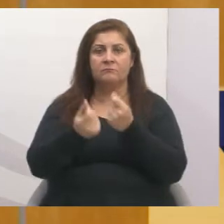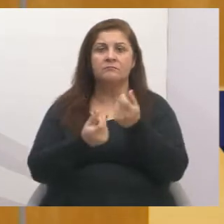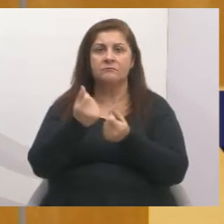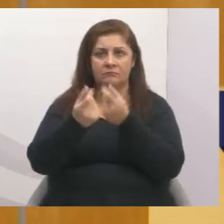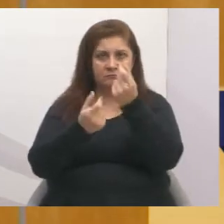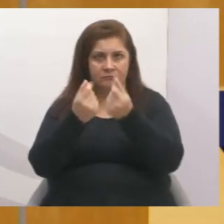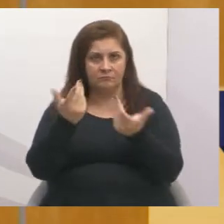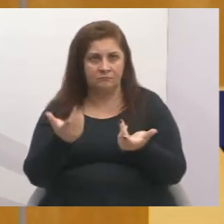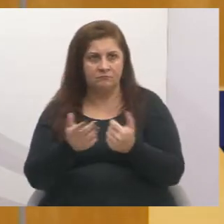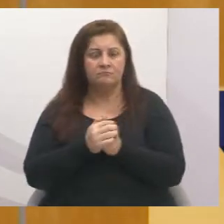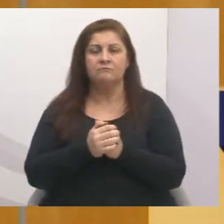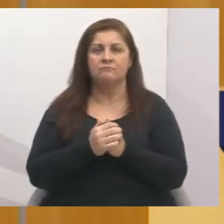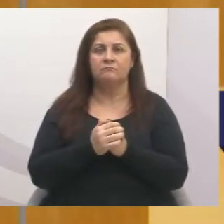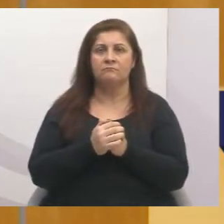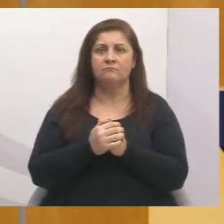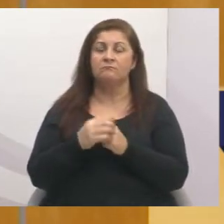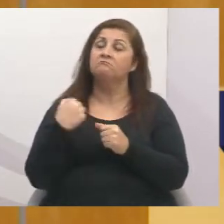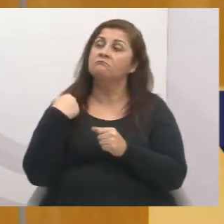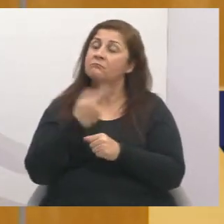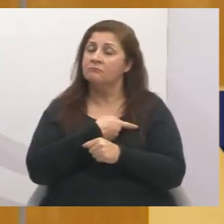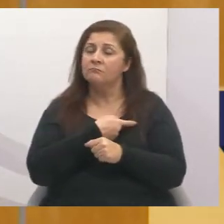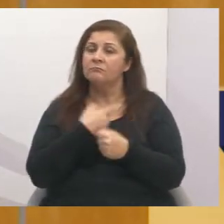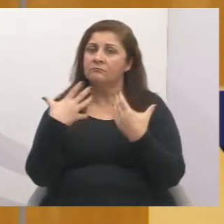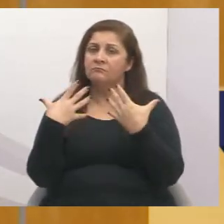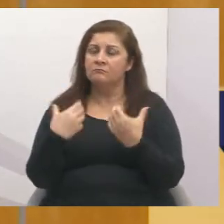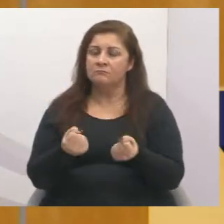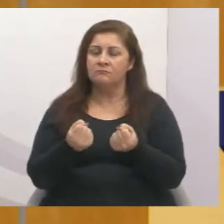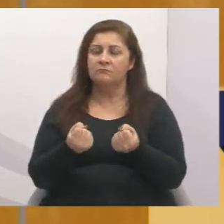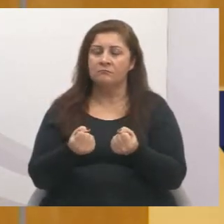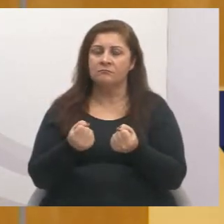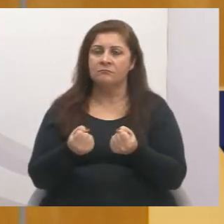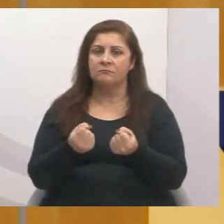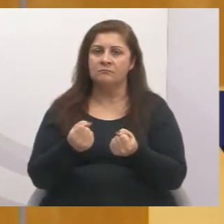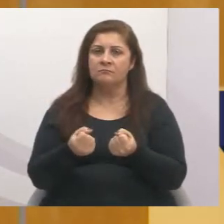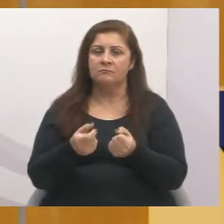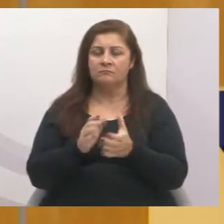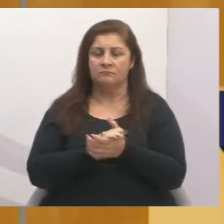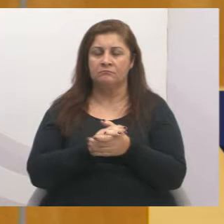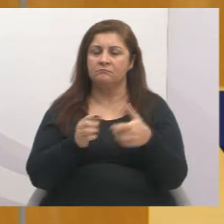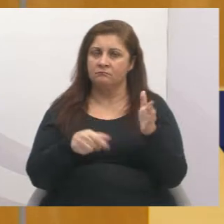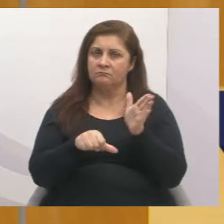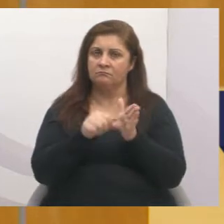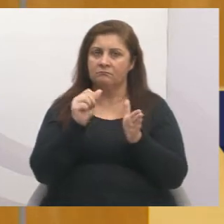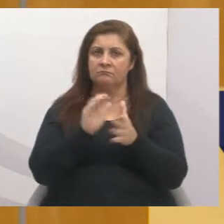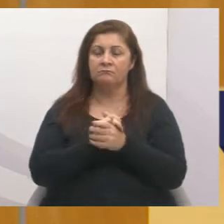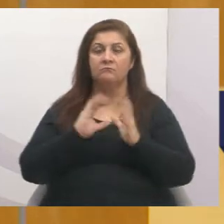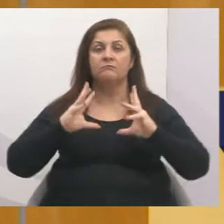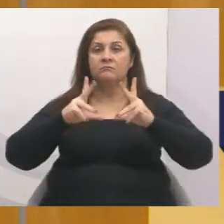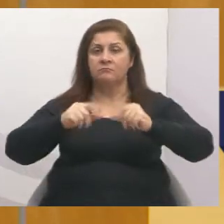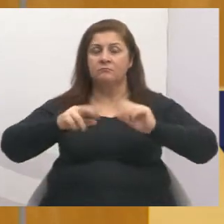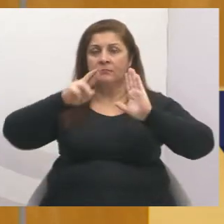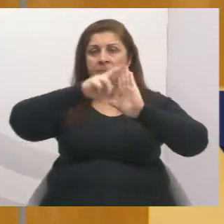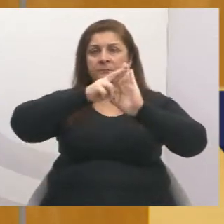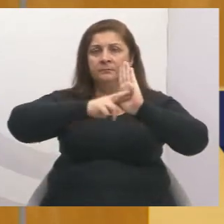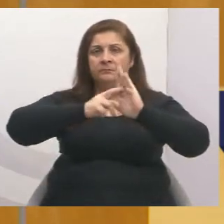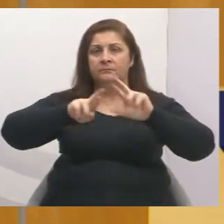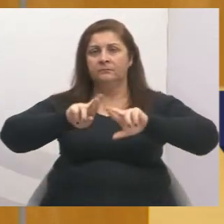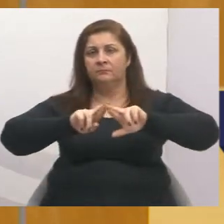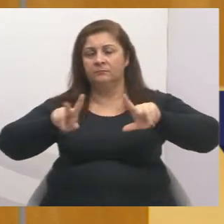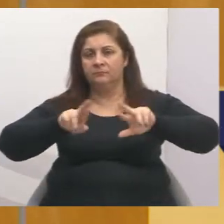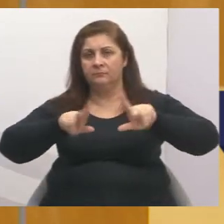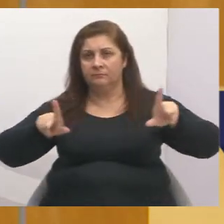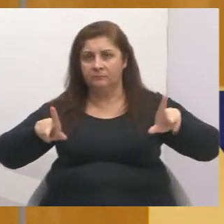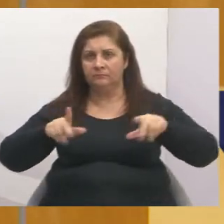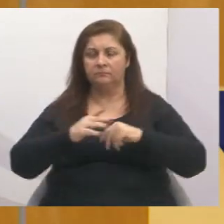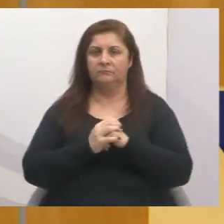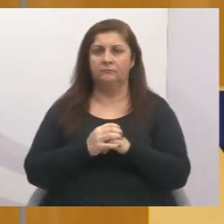o servidor, nós adotaremos no município. Esse é o primeiro compromisso. Todas as regras, diferente das